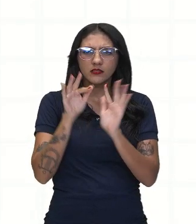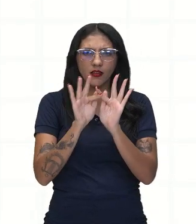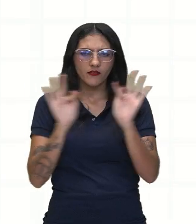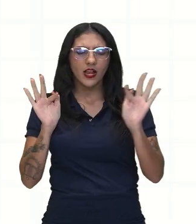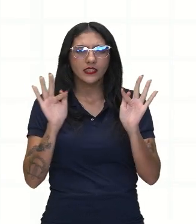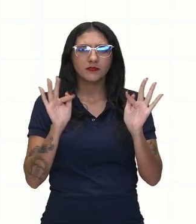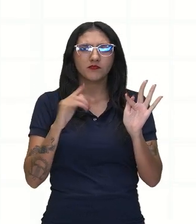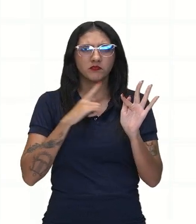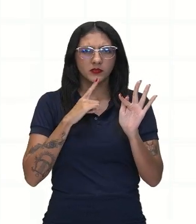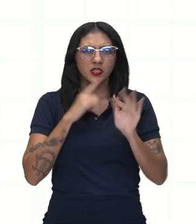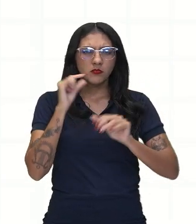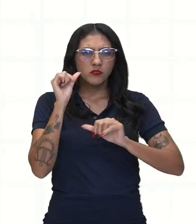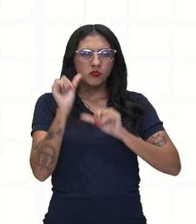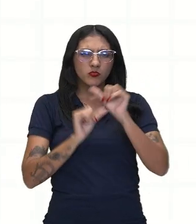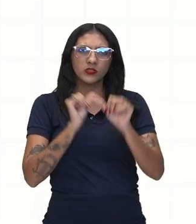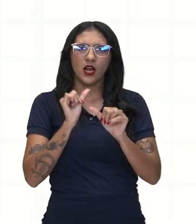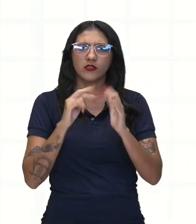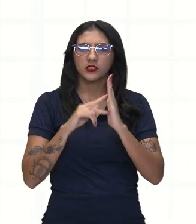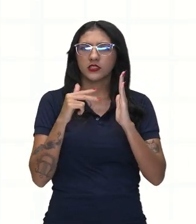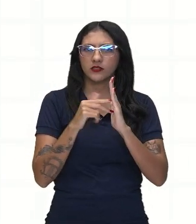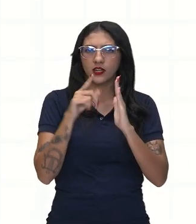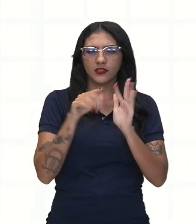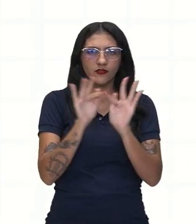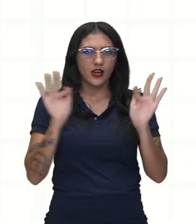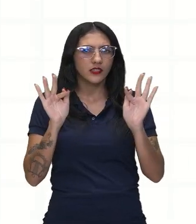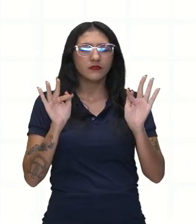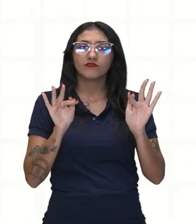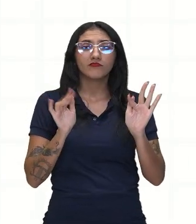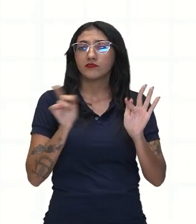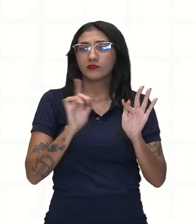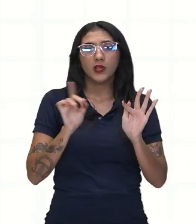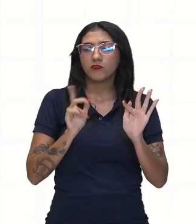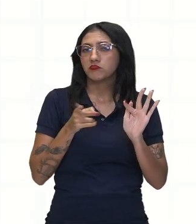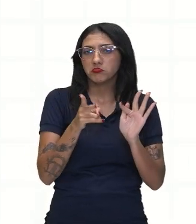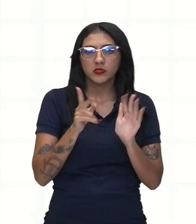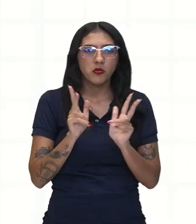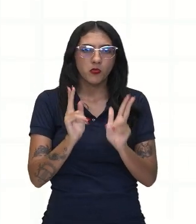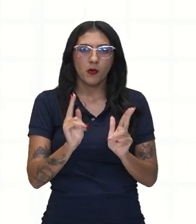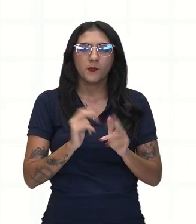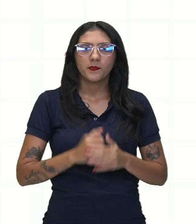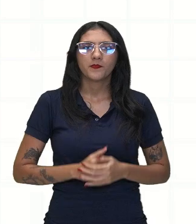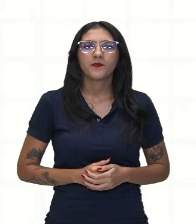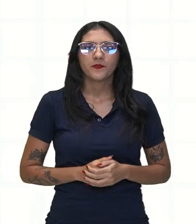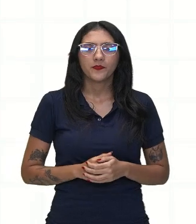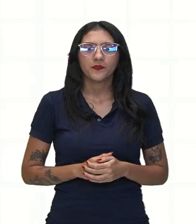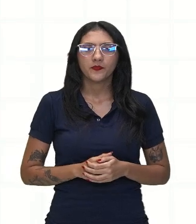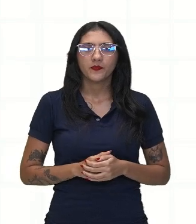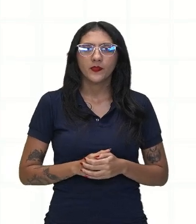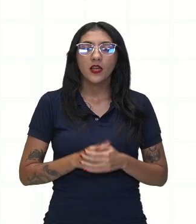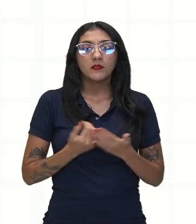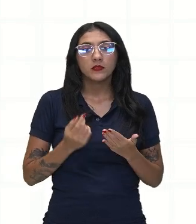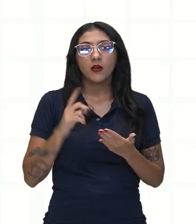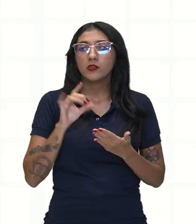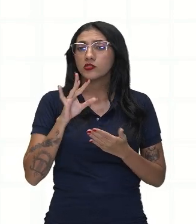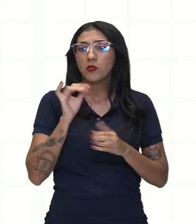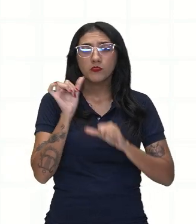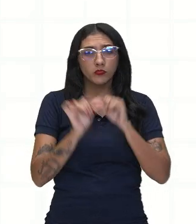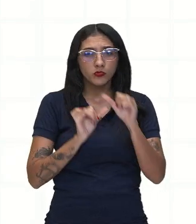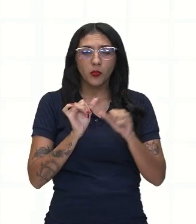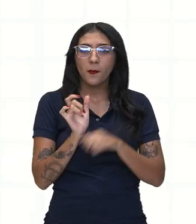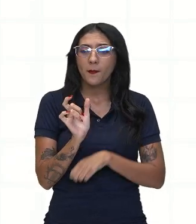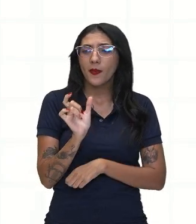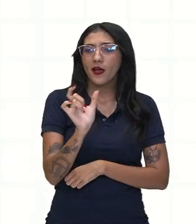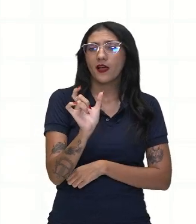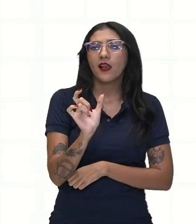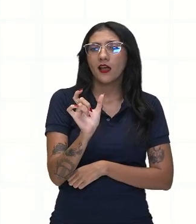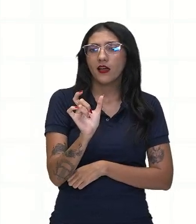ter alteração de sentido? Não vou, vai dar o mesmo sentido. Logo, né, vai ser outra palavra, ou seja,